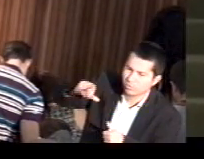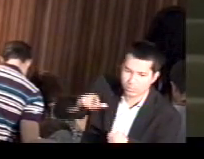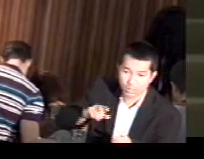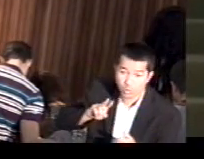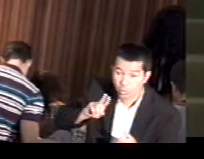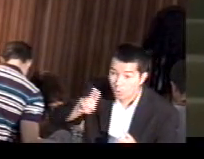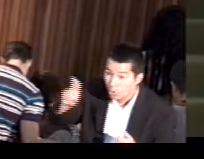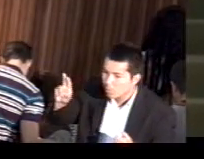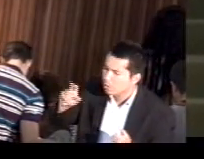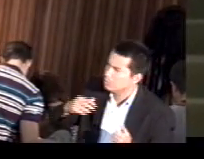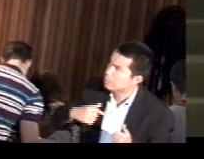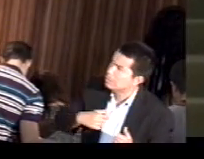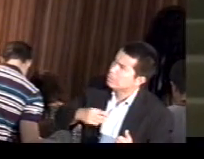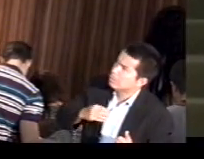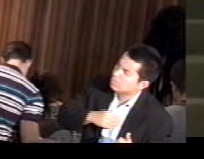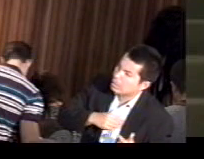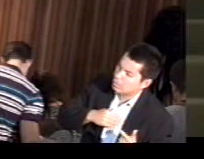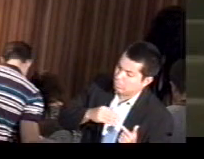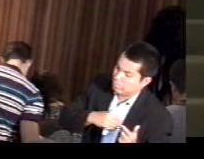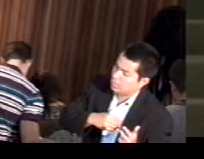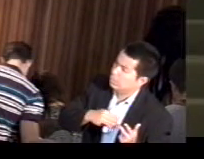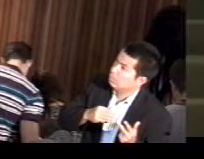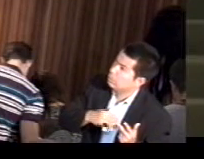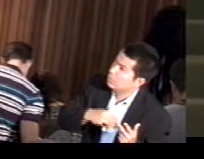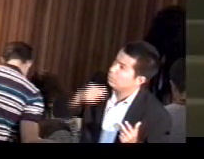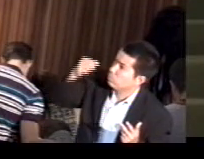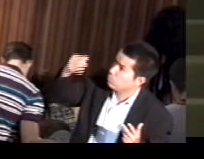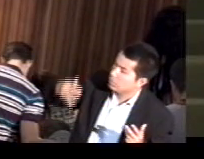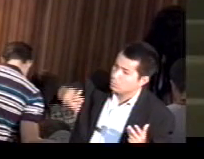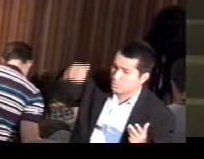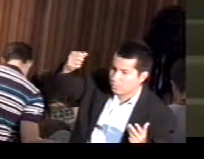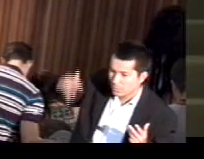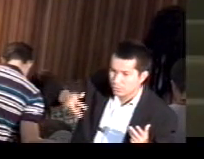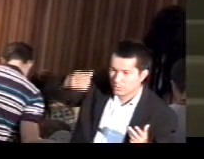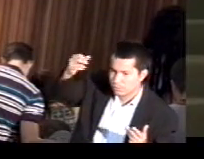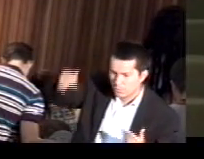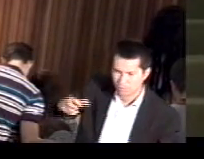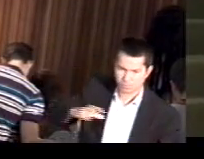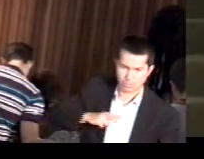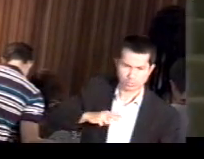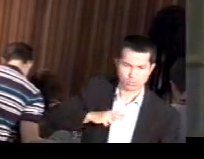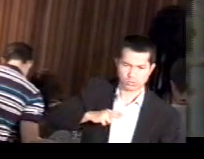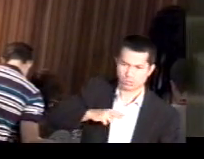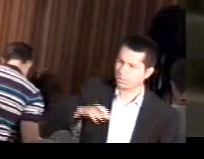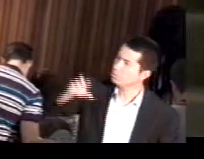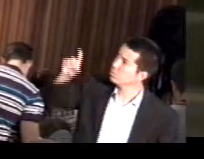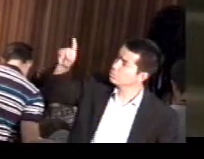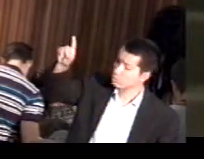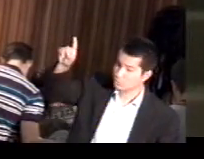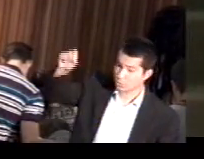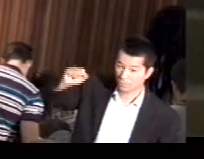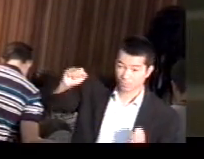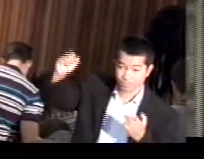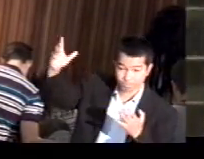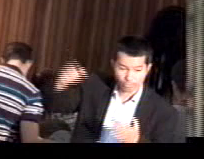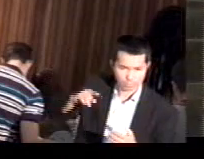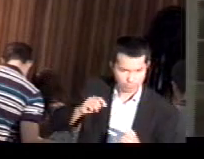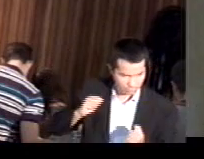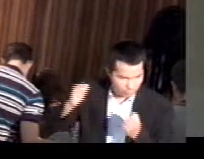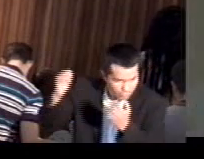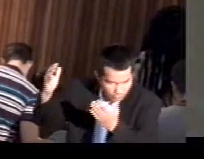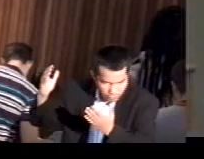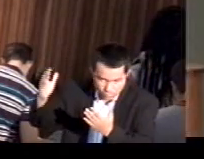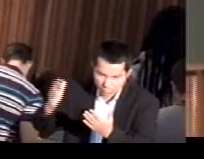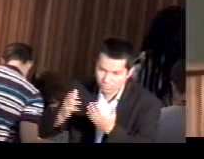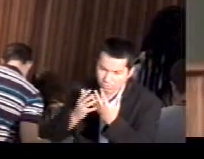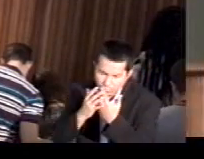tá? Isso, aquilo outro que o Espírito falou com você, eu estou entregando, mas eu não estou entregando só